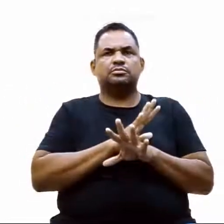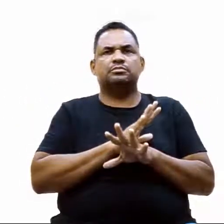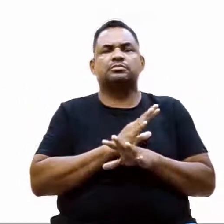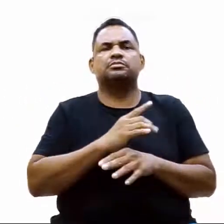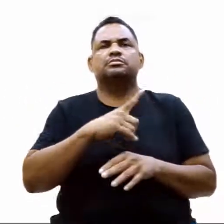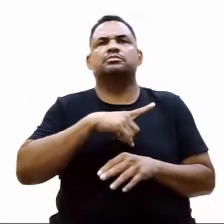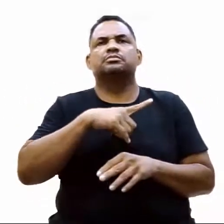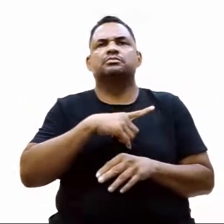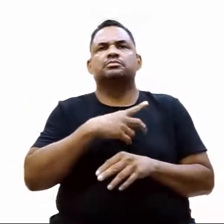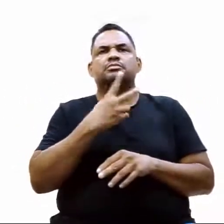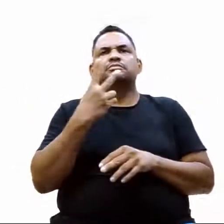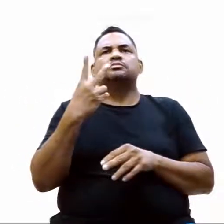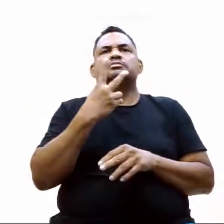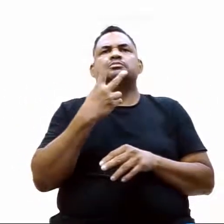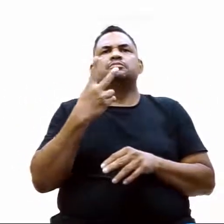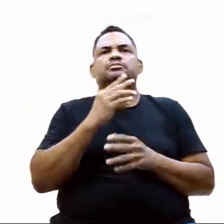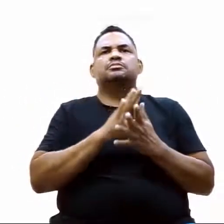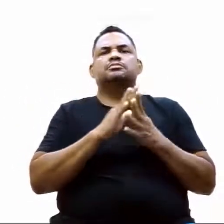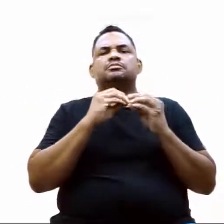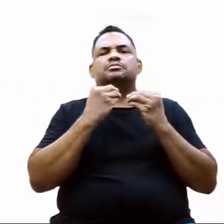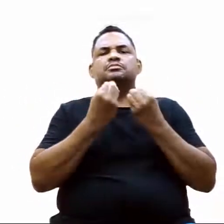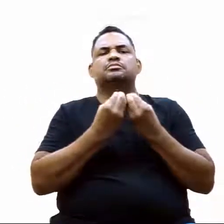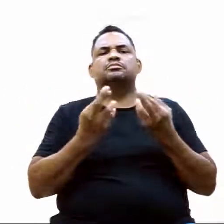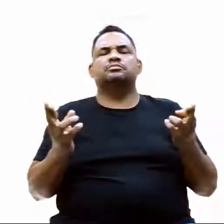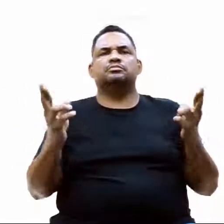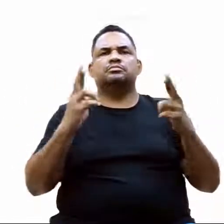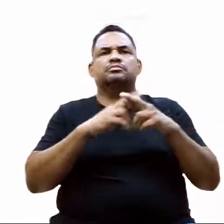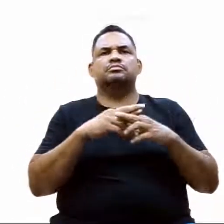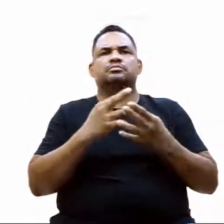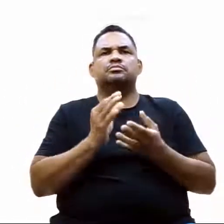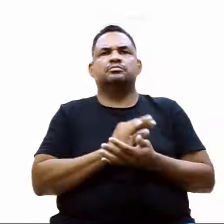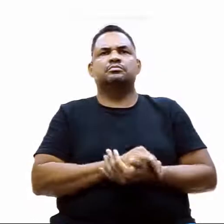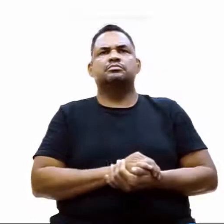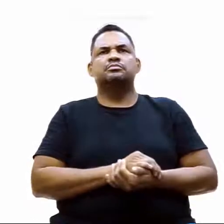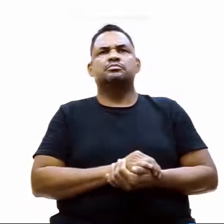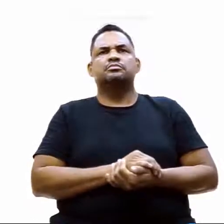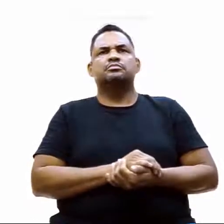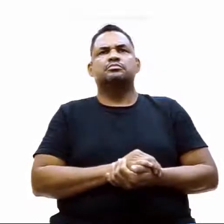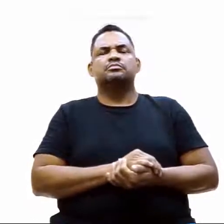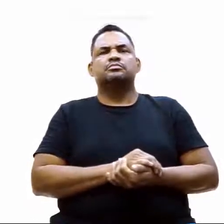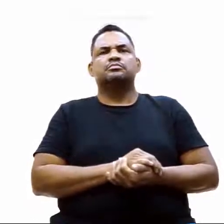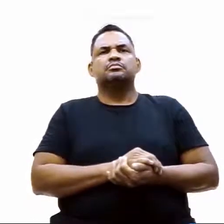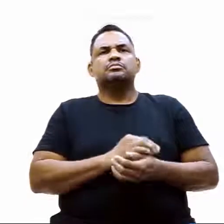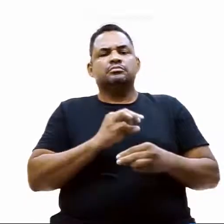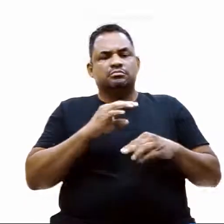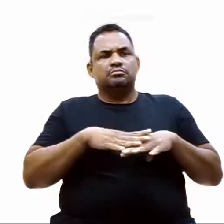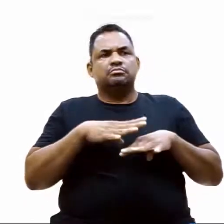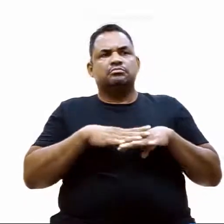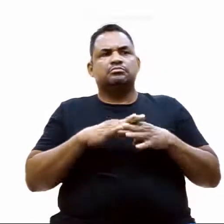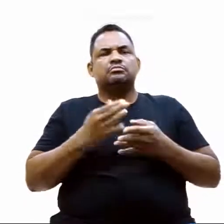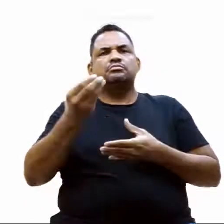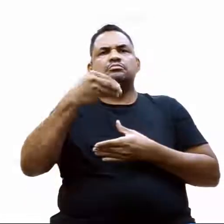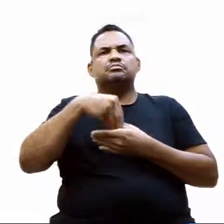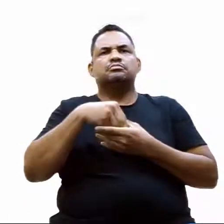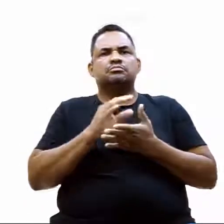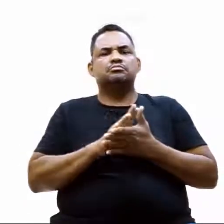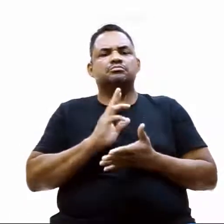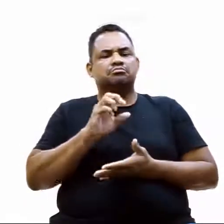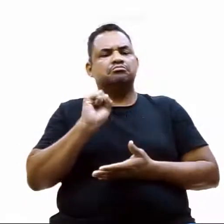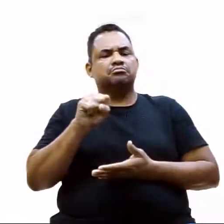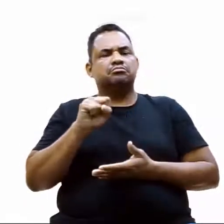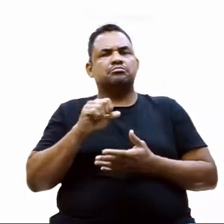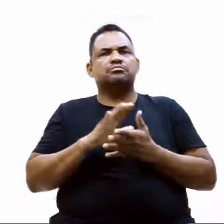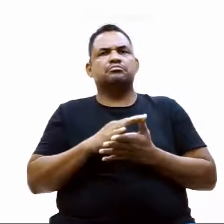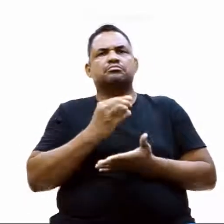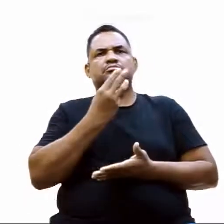duas substâncias reagindo e uma formando produto. Gente, aqui a matemática está presente? Sim, claro que está presente. 3